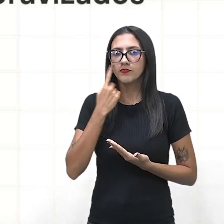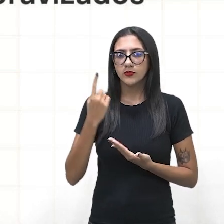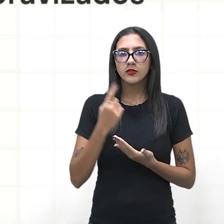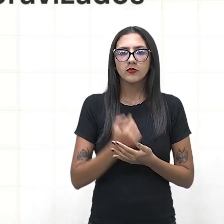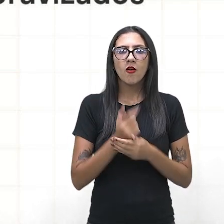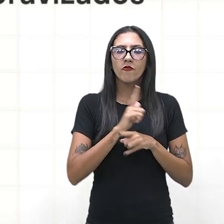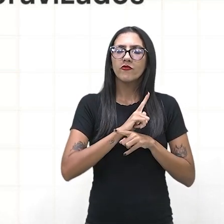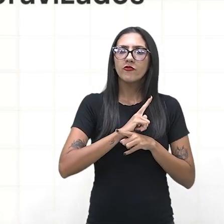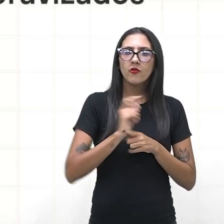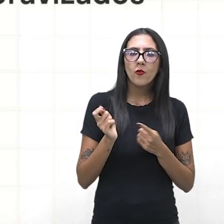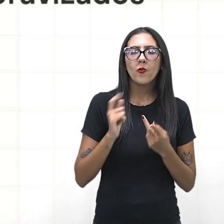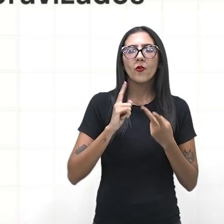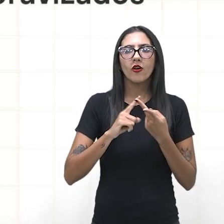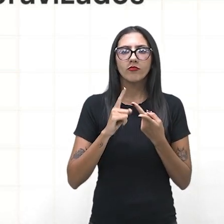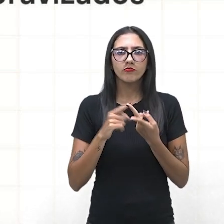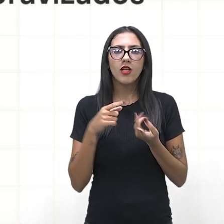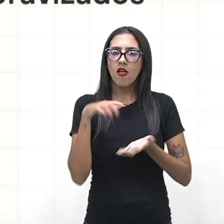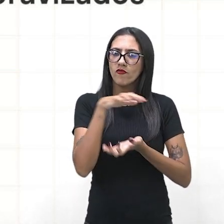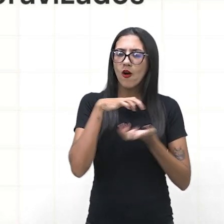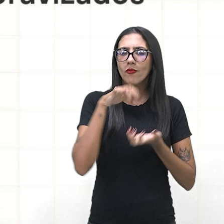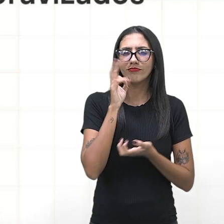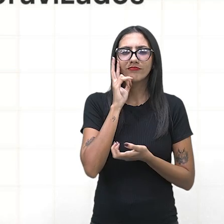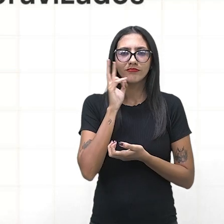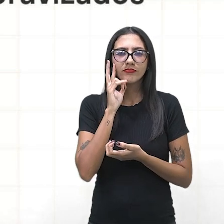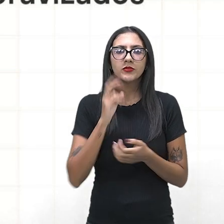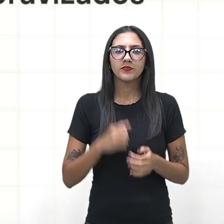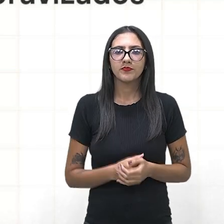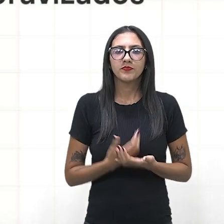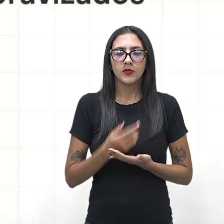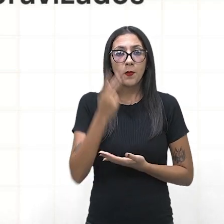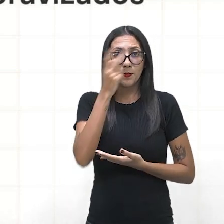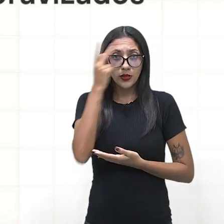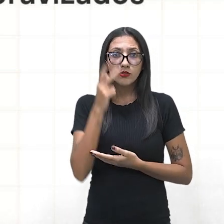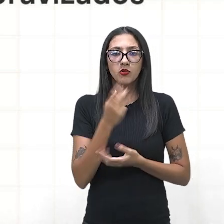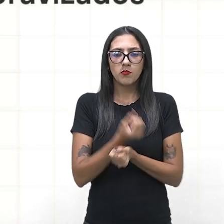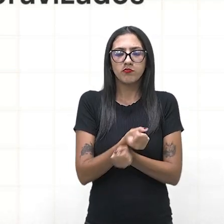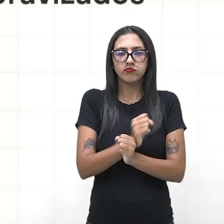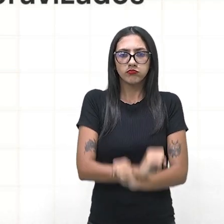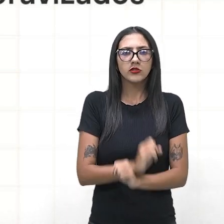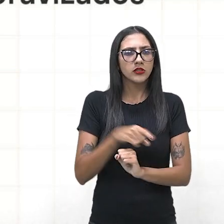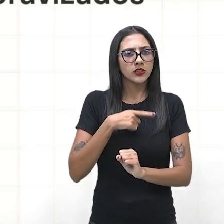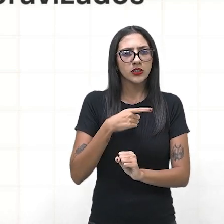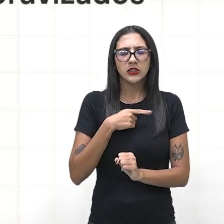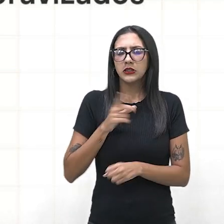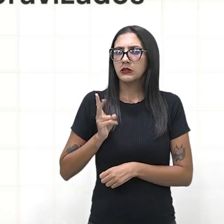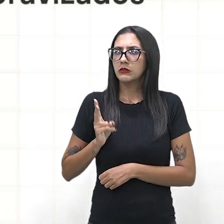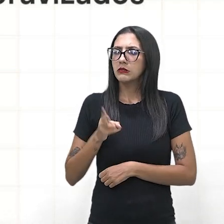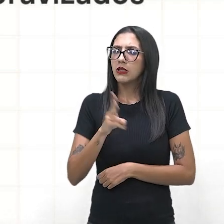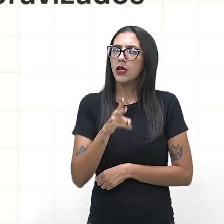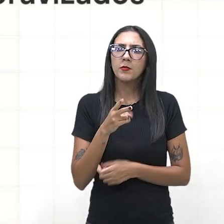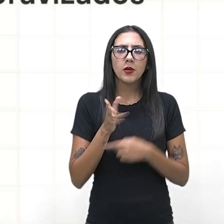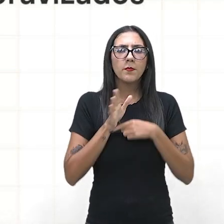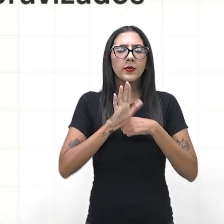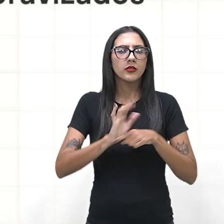de revoltas, como eu falei para vocês, os escravizados demonstraram diversas vezes a